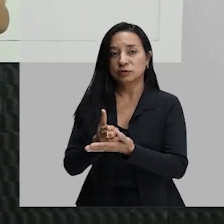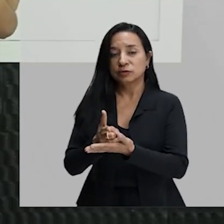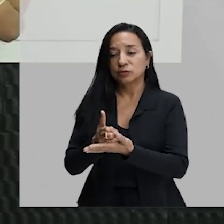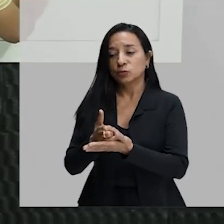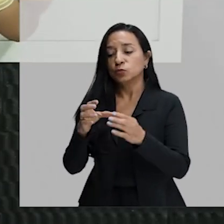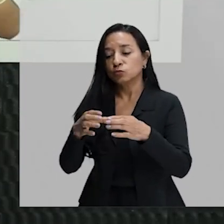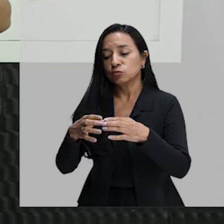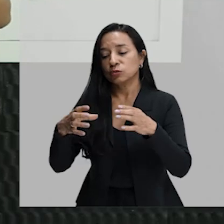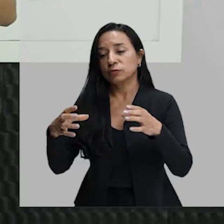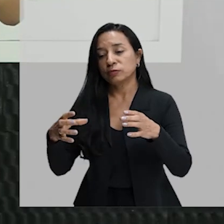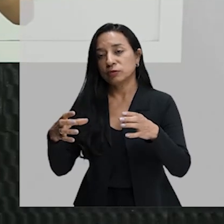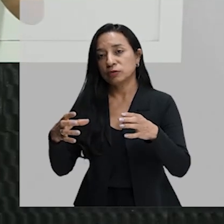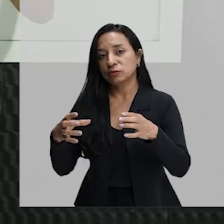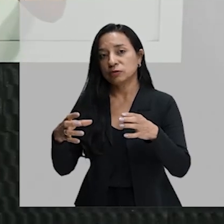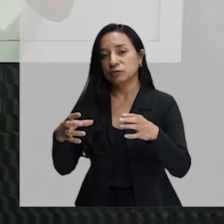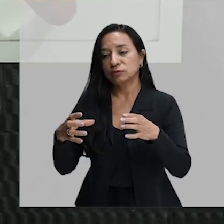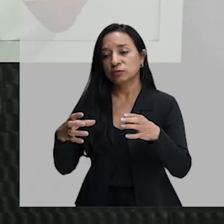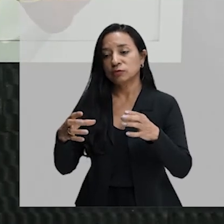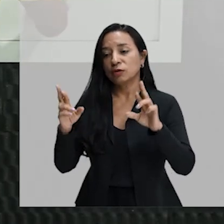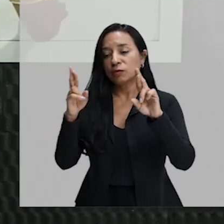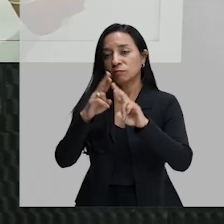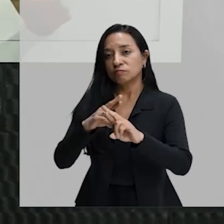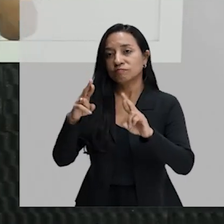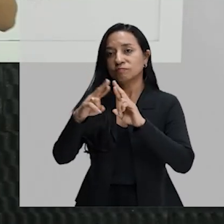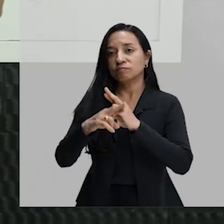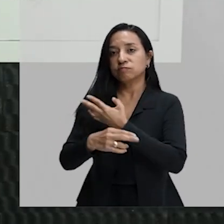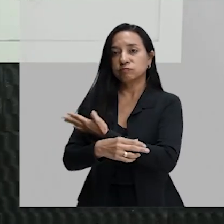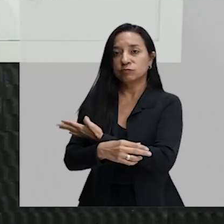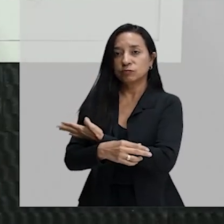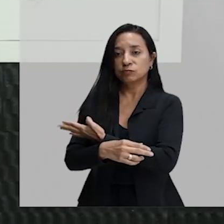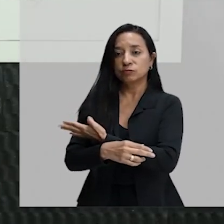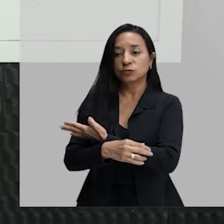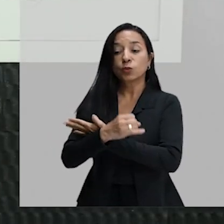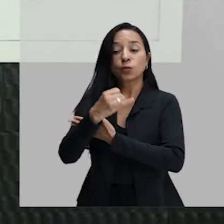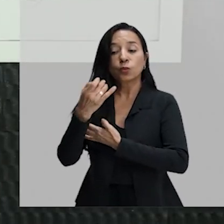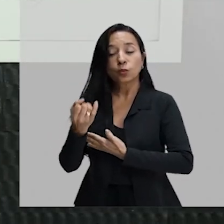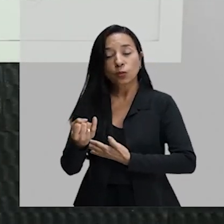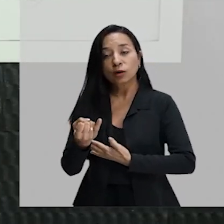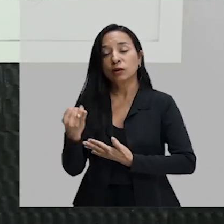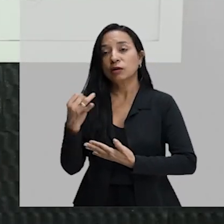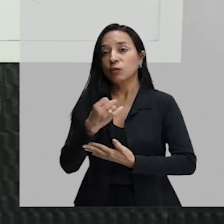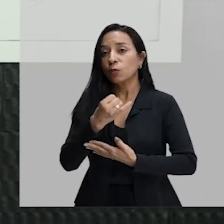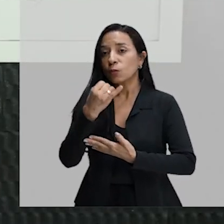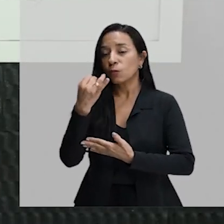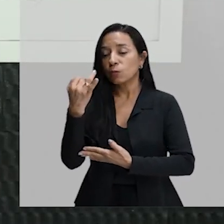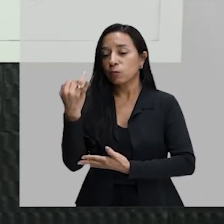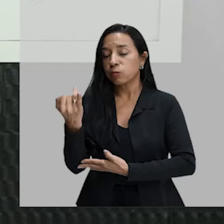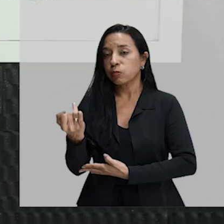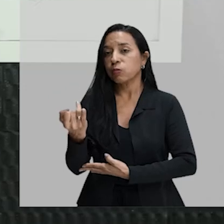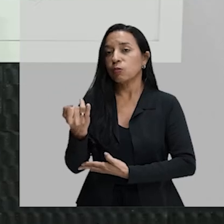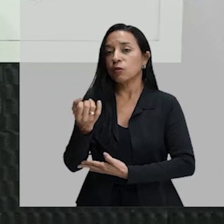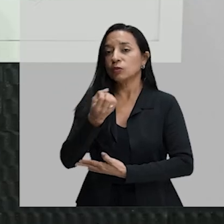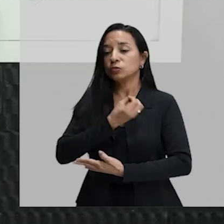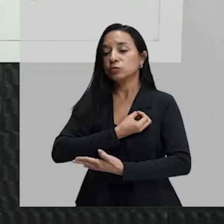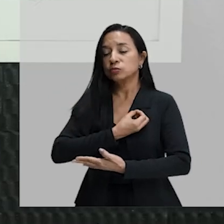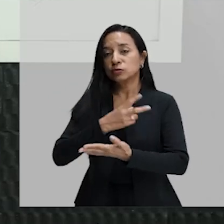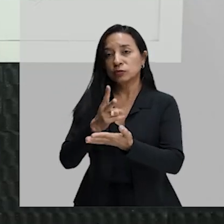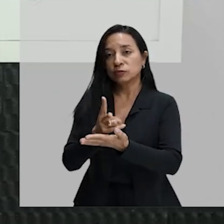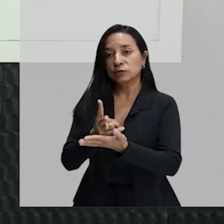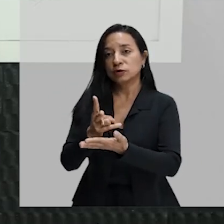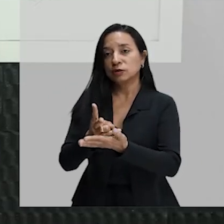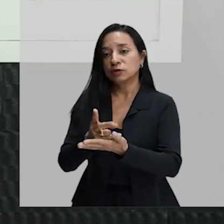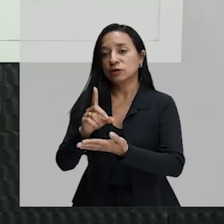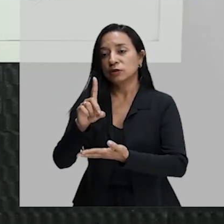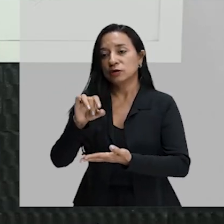recipiente. Então, essas são as relações quanto aos coeficientes de dilatação. Tem que ter cuidado com essas relações, porque